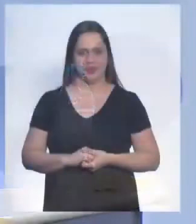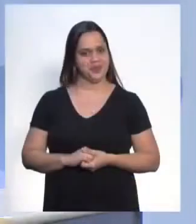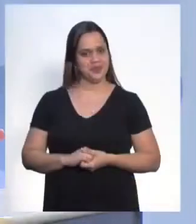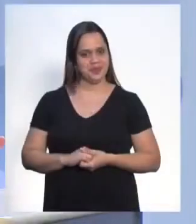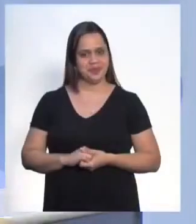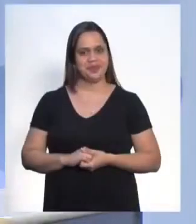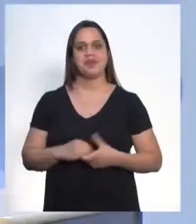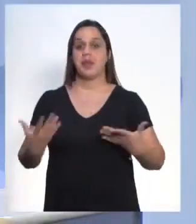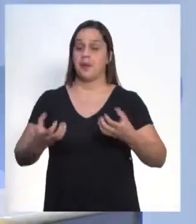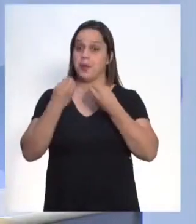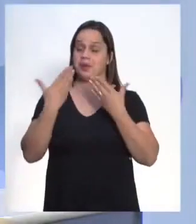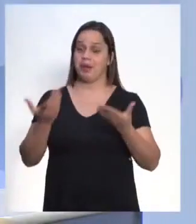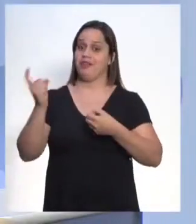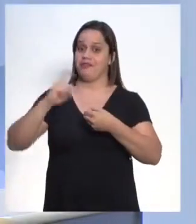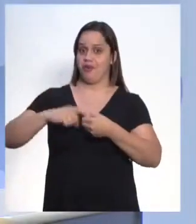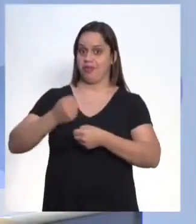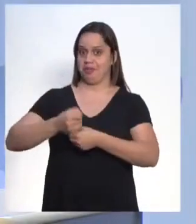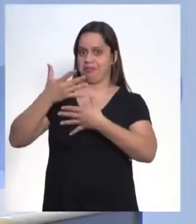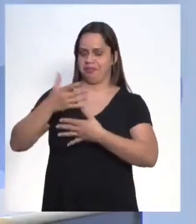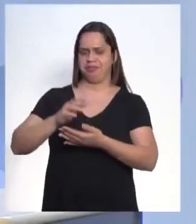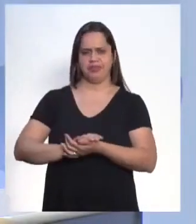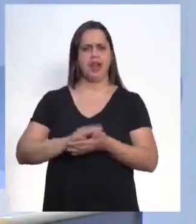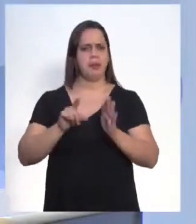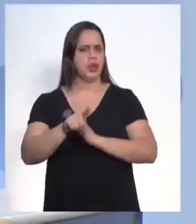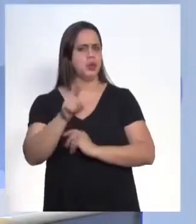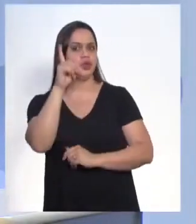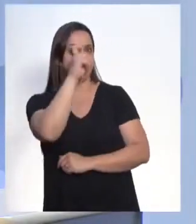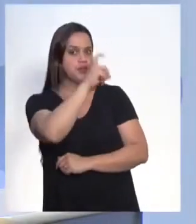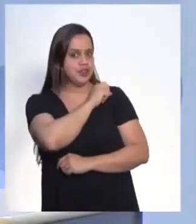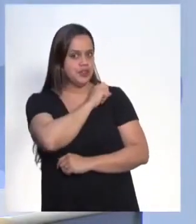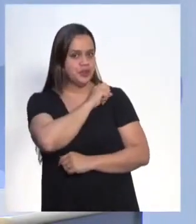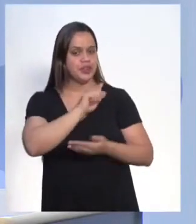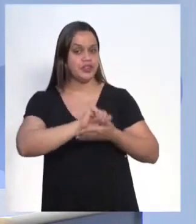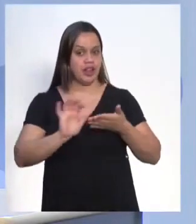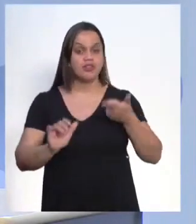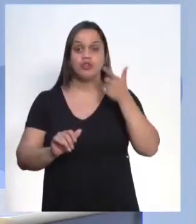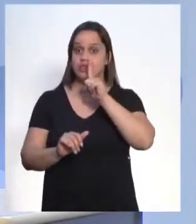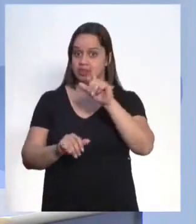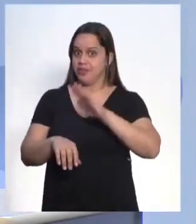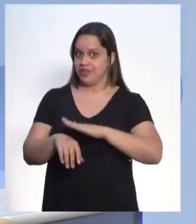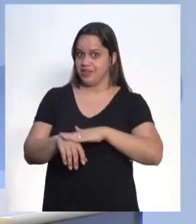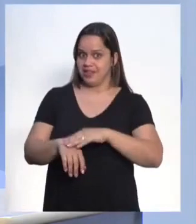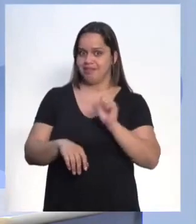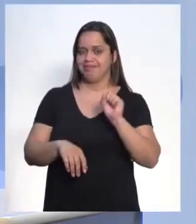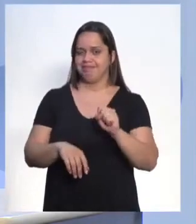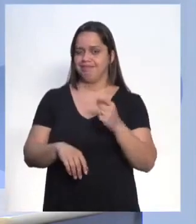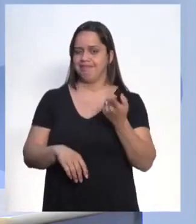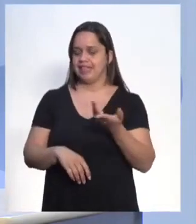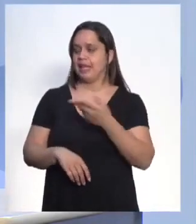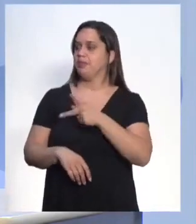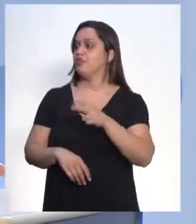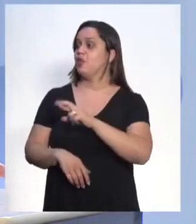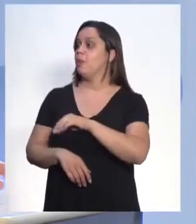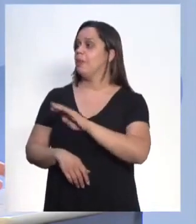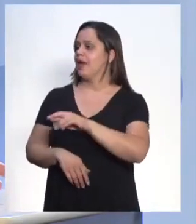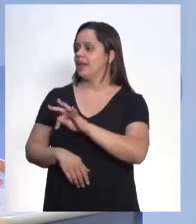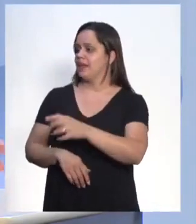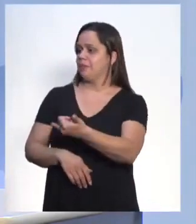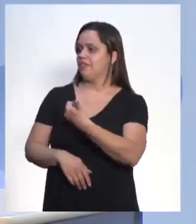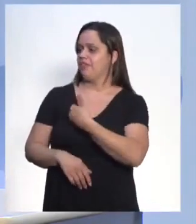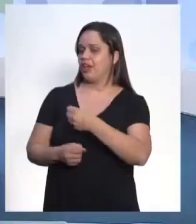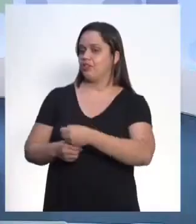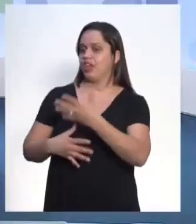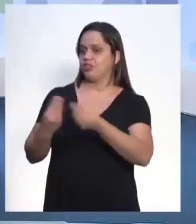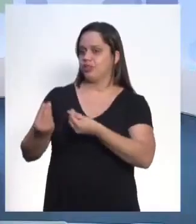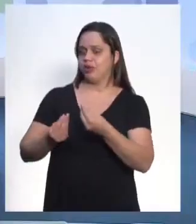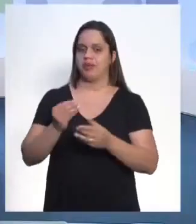Muito bem, voltamos do chat. Foi difícil essa atividade? Você conseguiu fazer? Professora Roberta, me conta do chat.